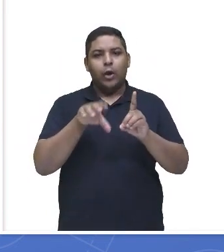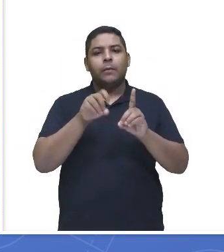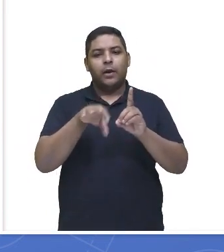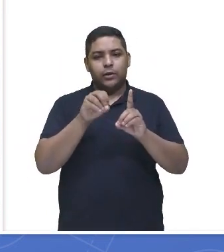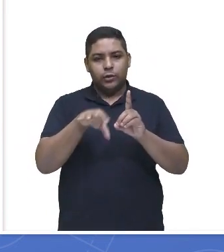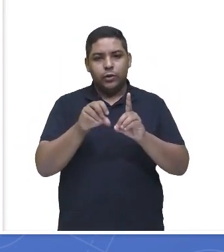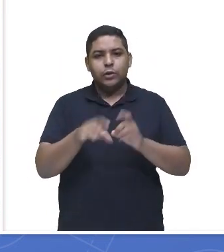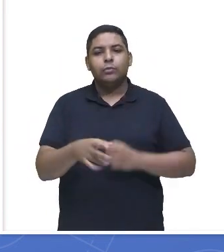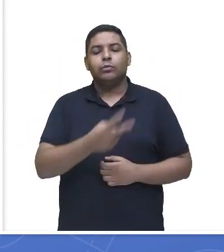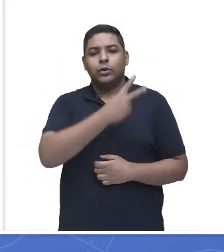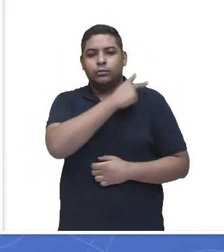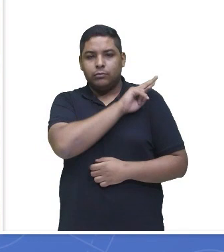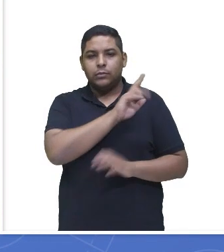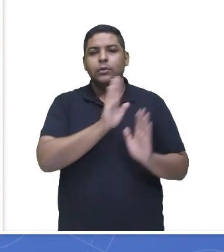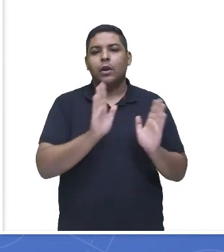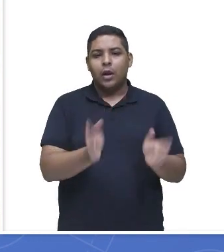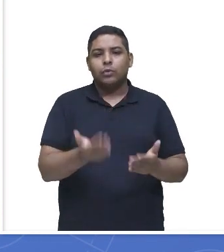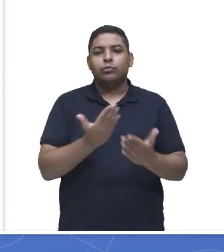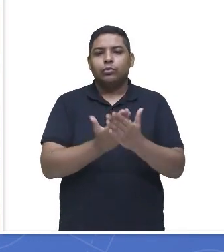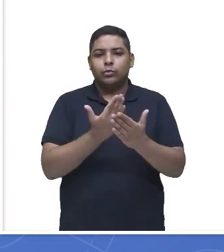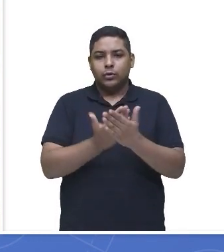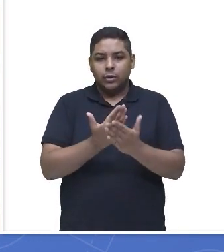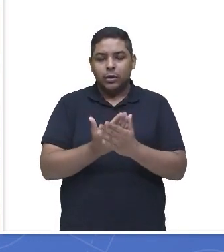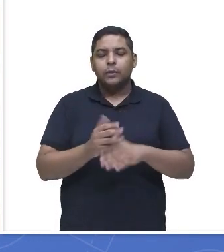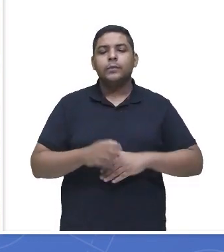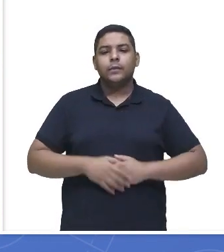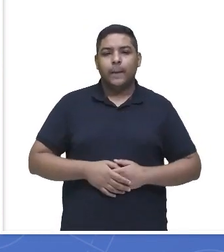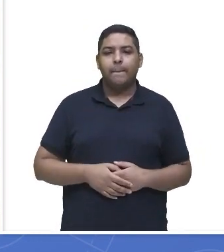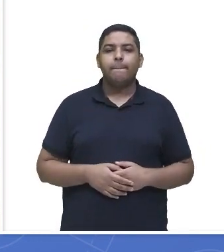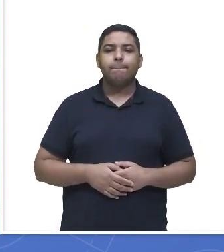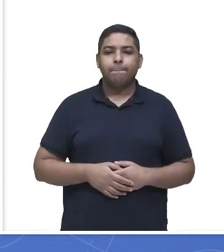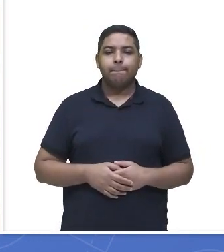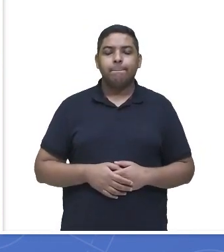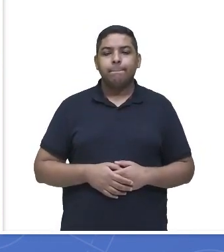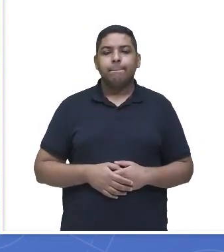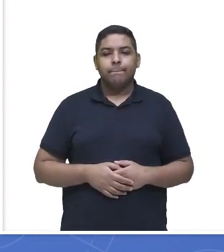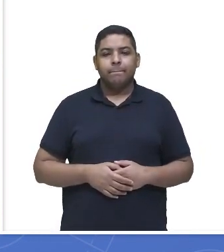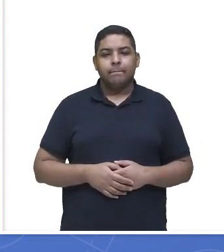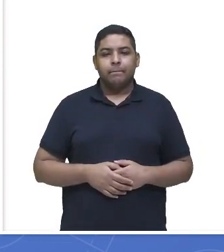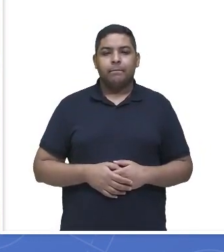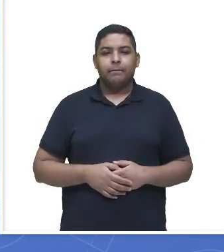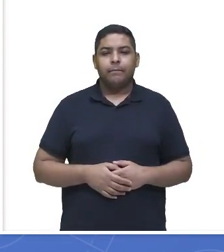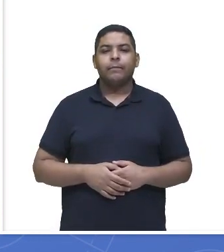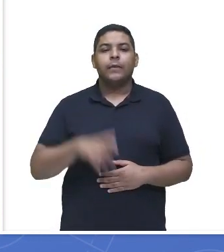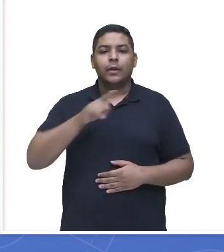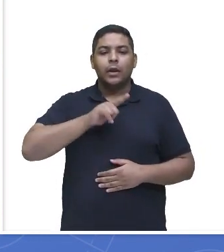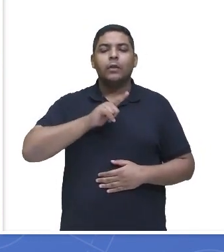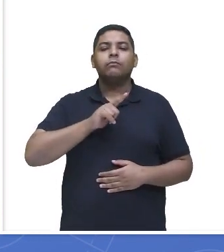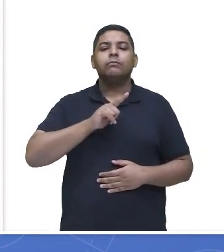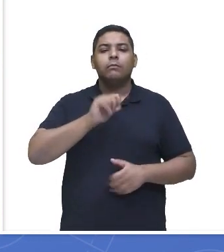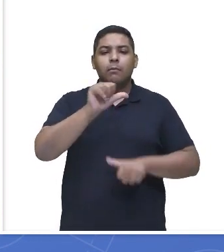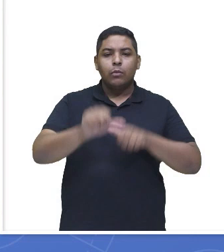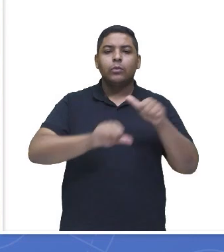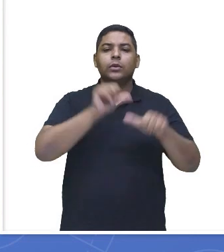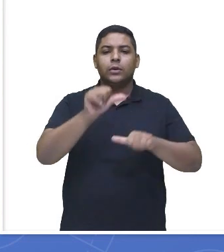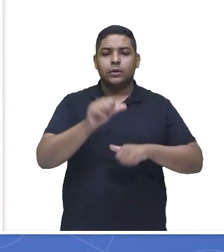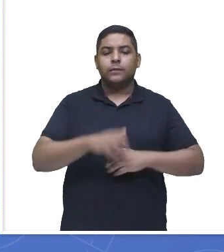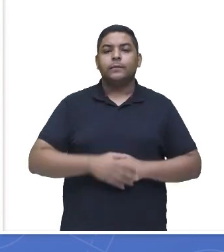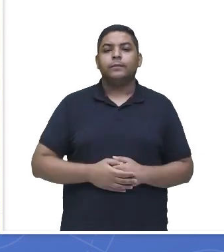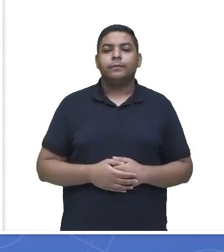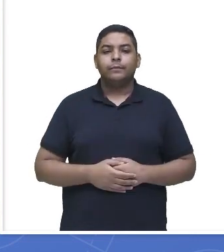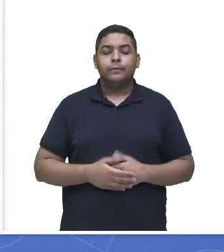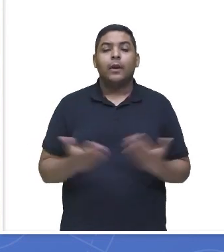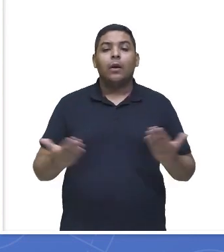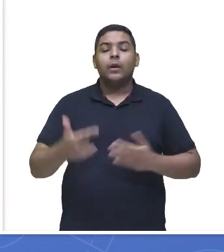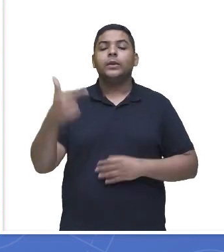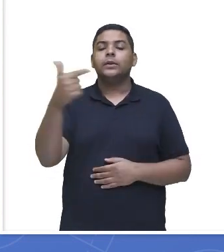estudamos na segunda série do ensino médio, perfeito? E aí começa toda uma mudança, toda uma transformação. Esse é o pensamento moderno.